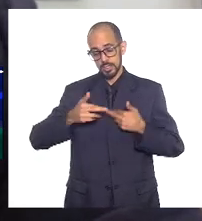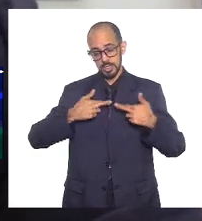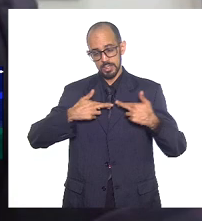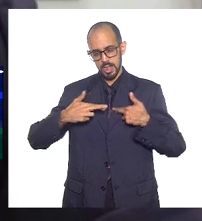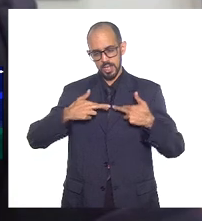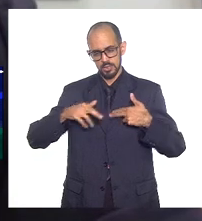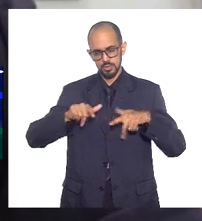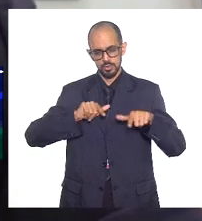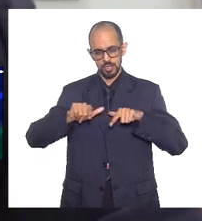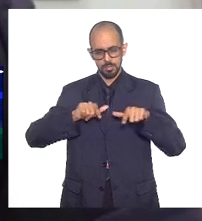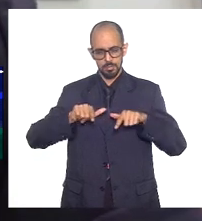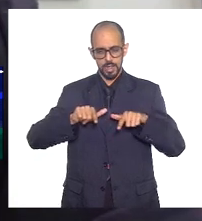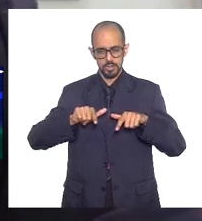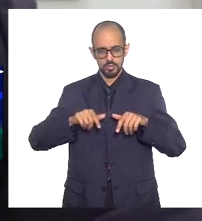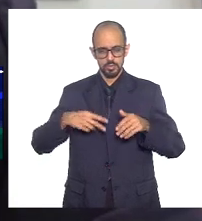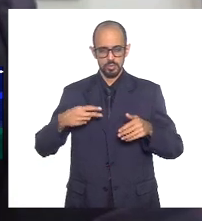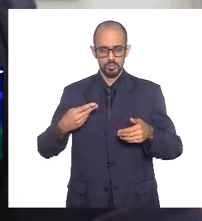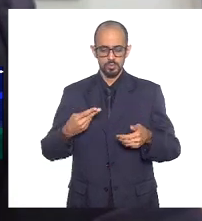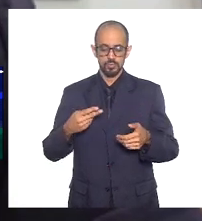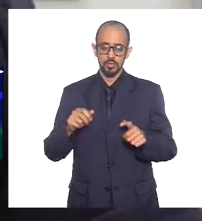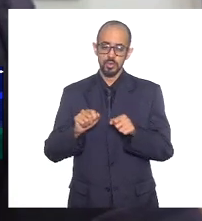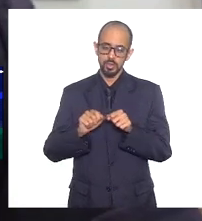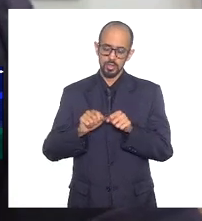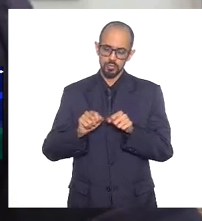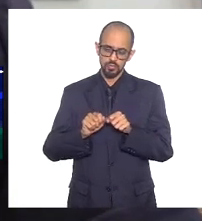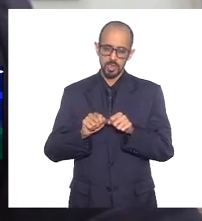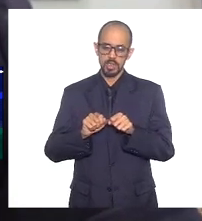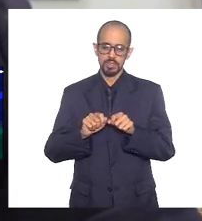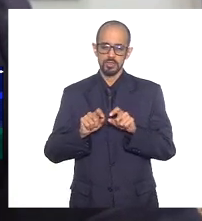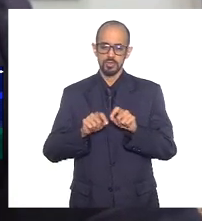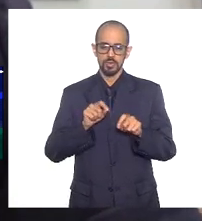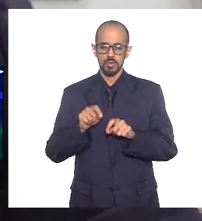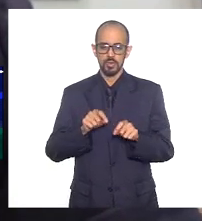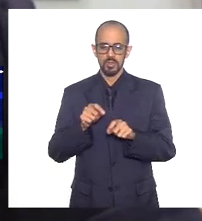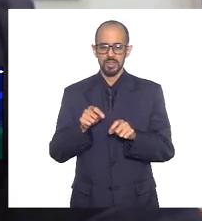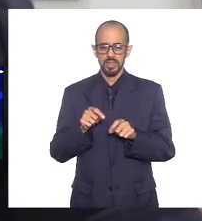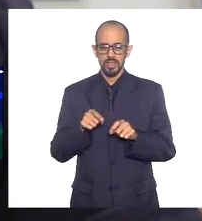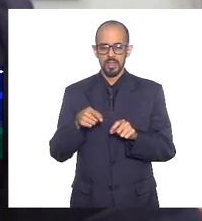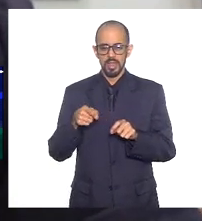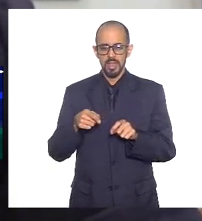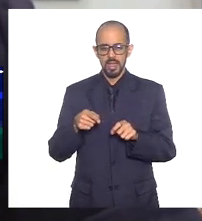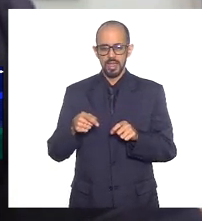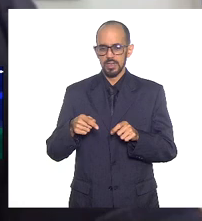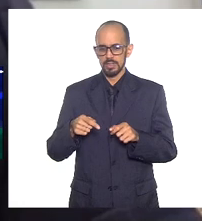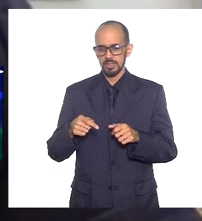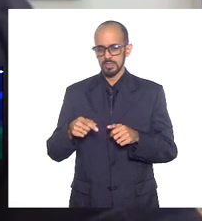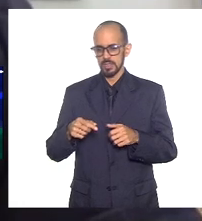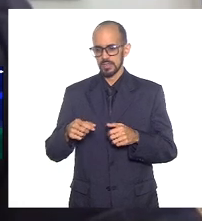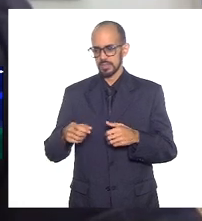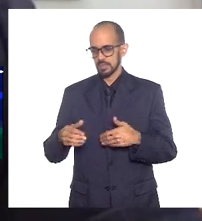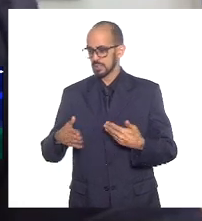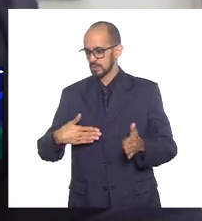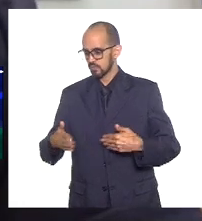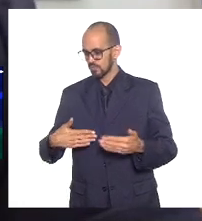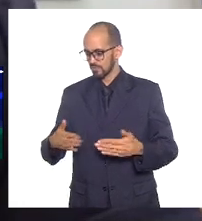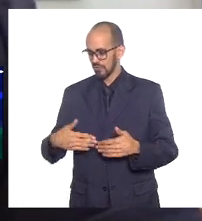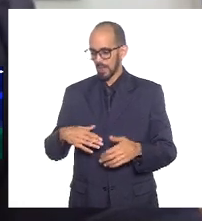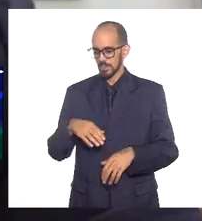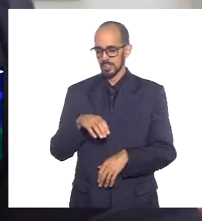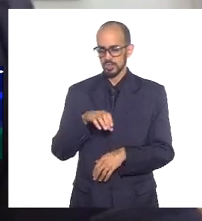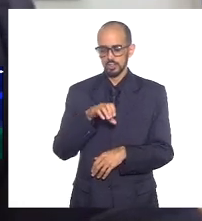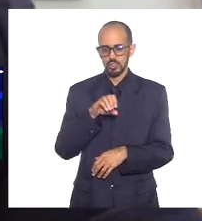deu ensejo a essa famigerada indústria das OS por exemplo que